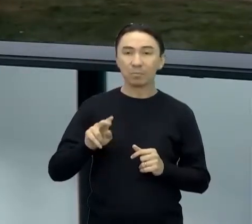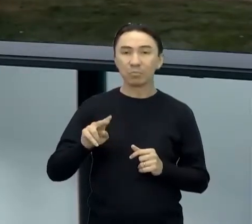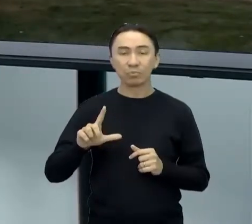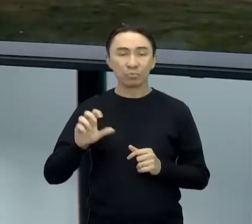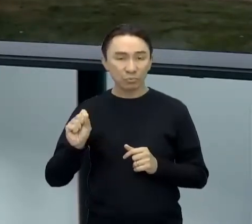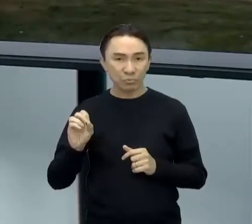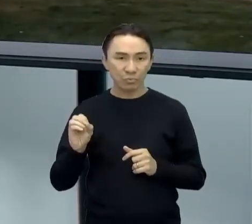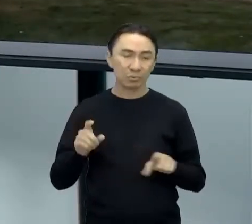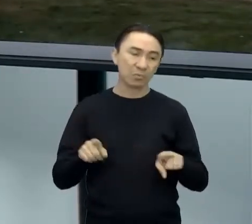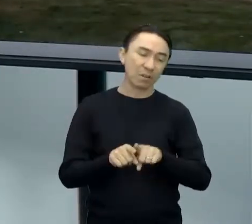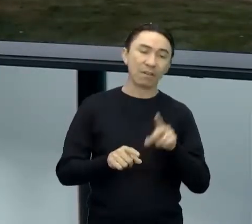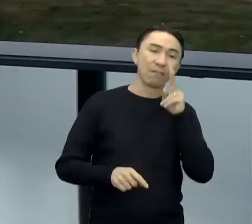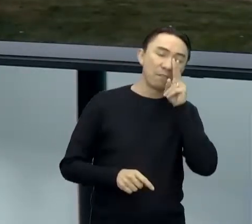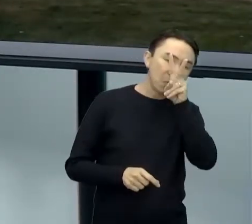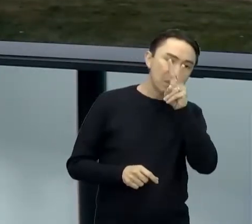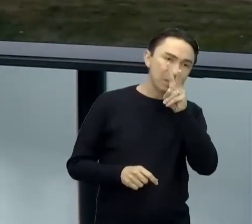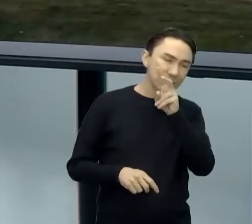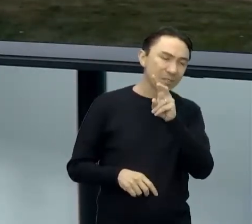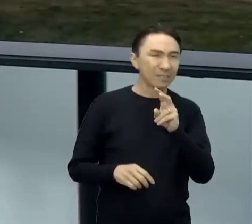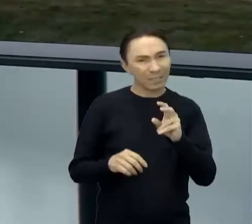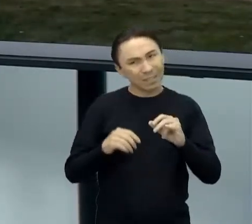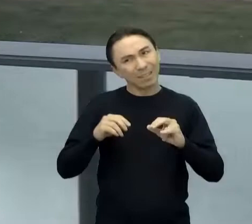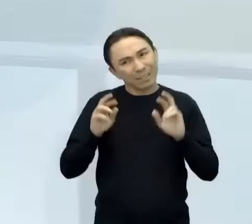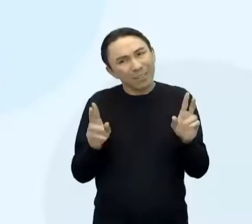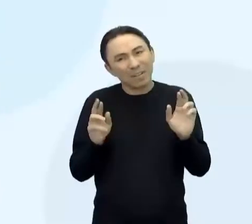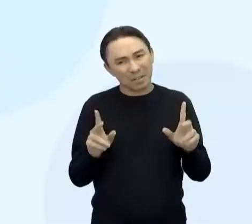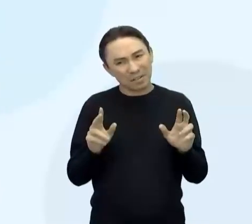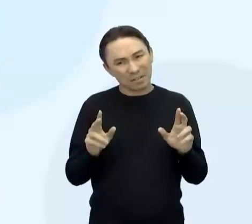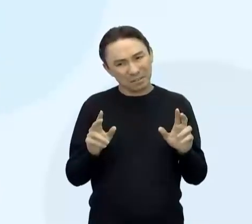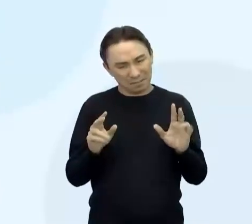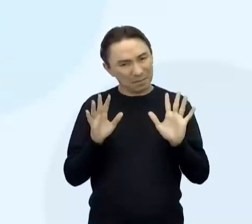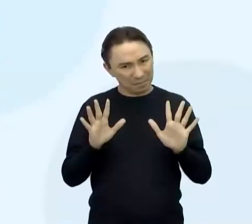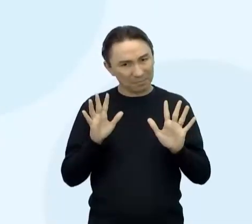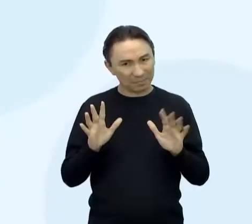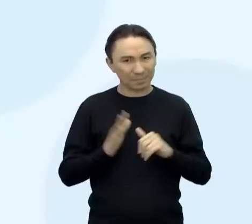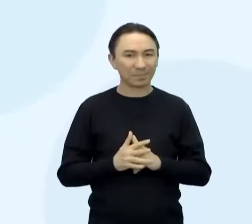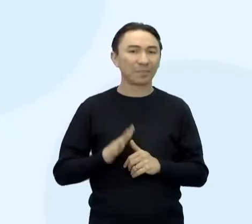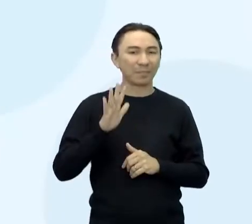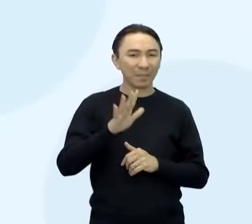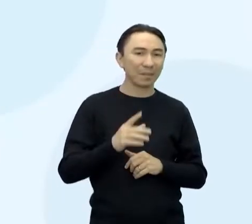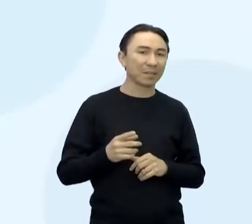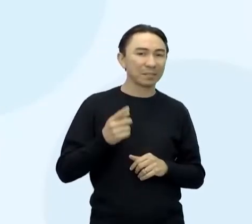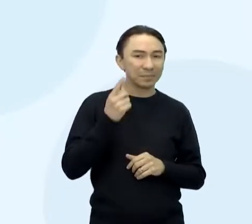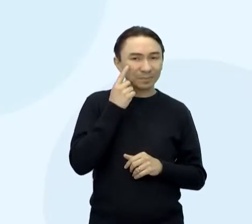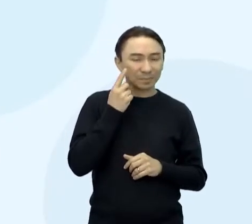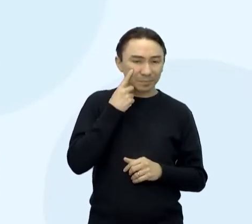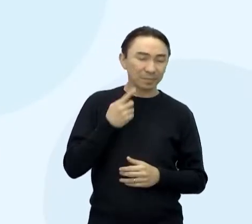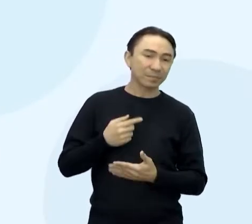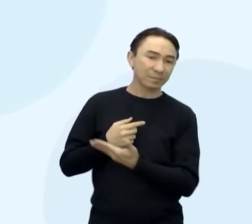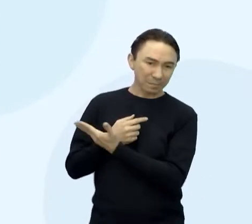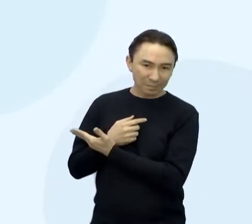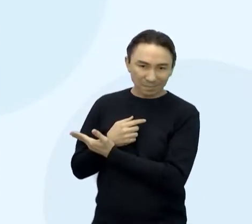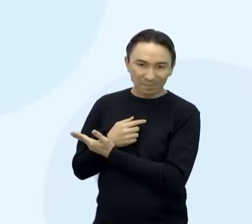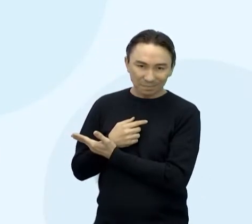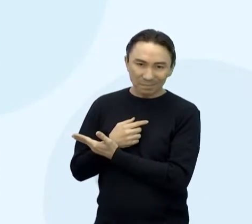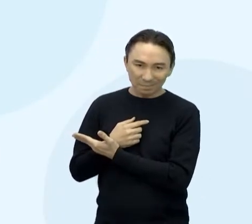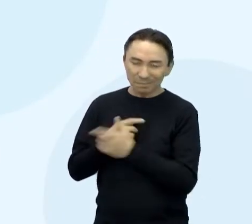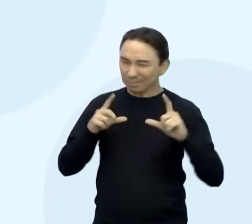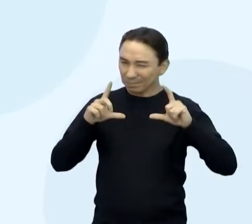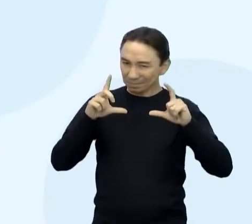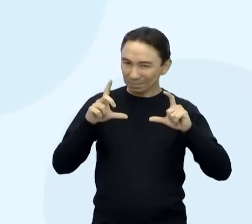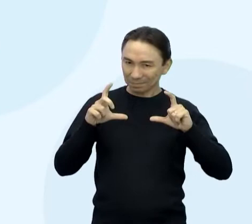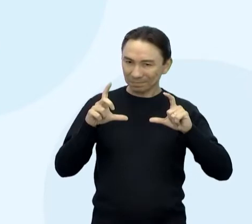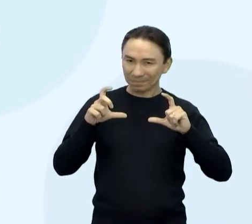embora ali correlacionadas. Agora eu quero que você dê uma olhadinha nessa aula, aí, nessa figura que a gente trouxe para